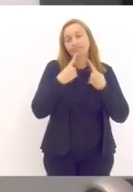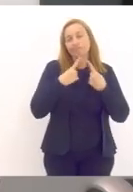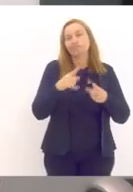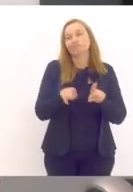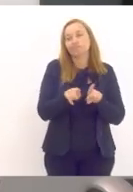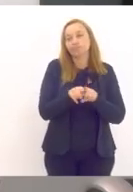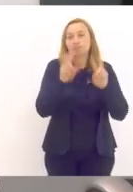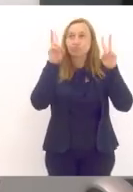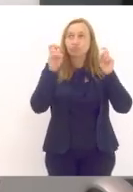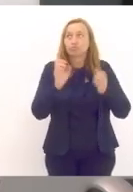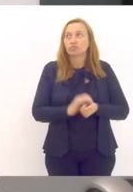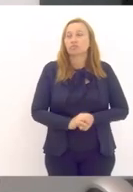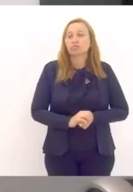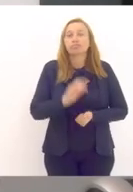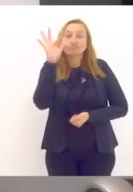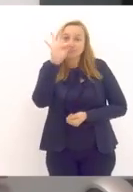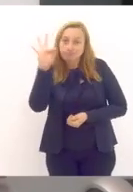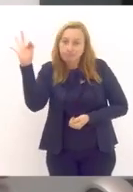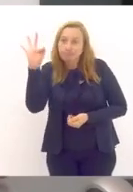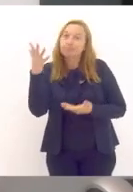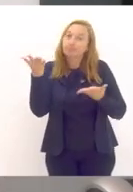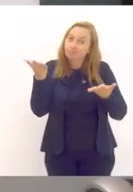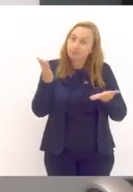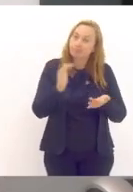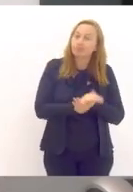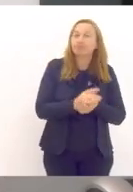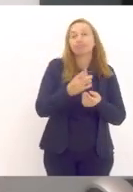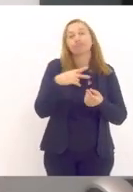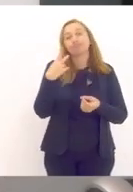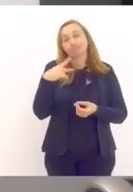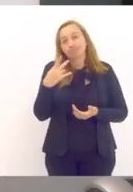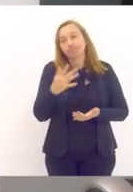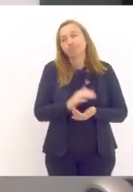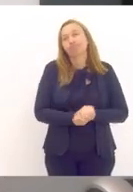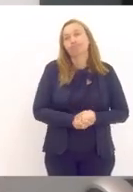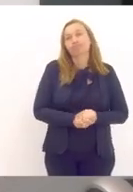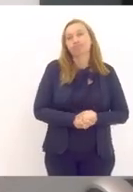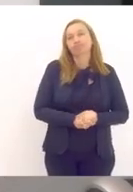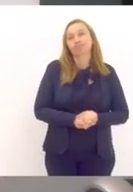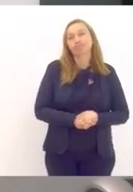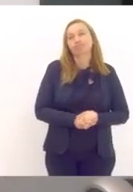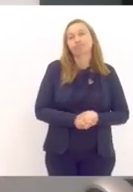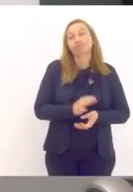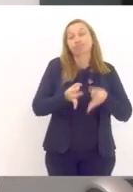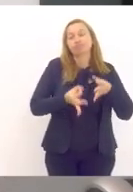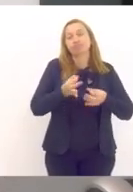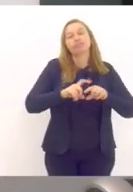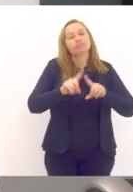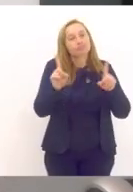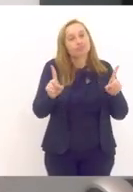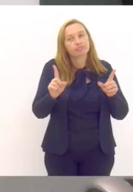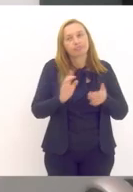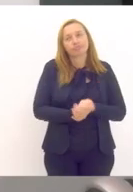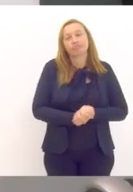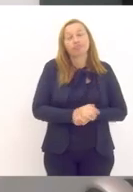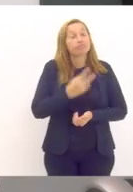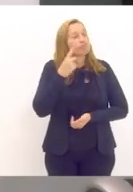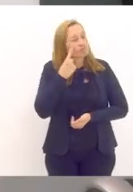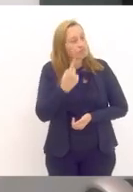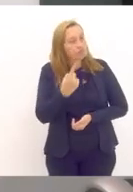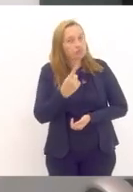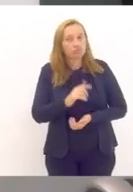também federativa, né, do ponto de vista político jurídico. Mas, enfim, o que eu vejo